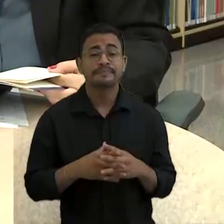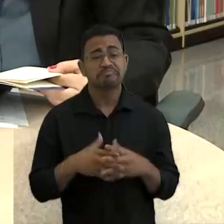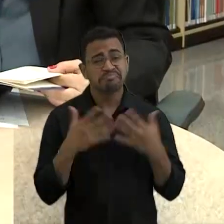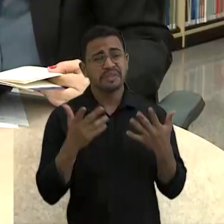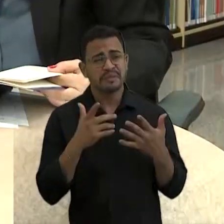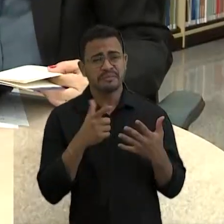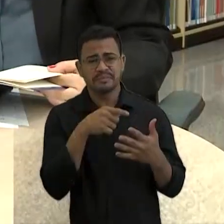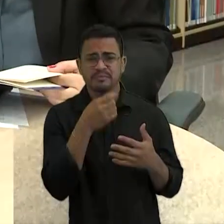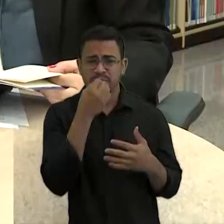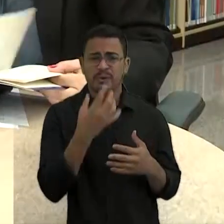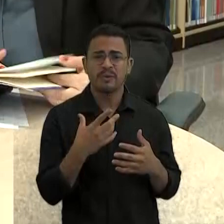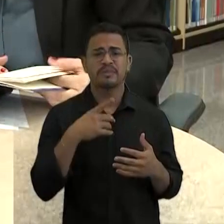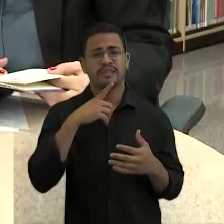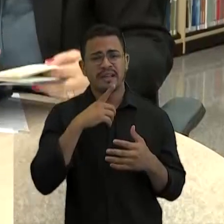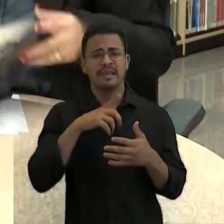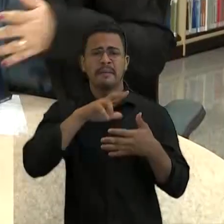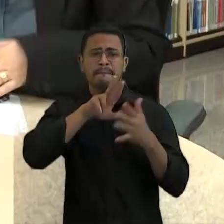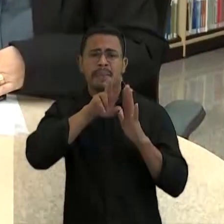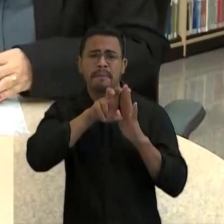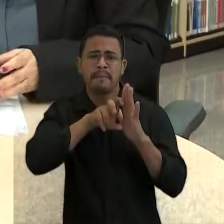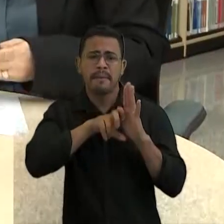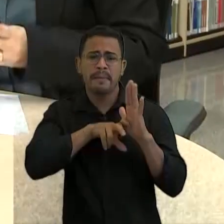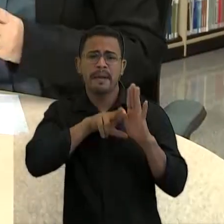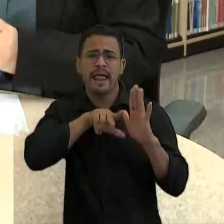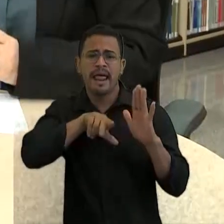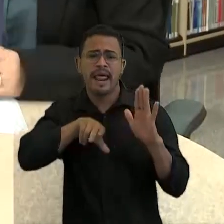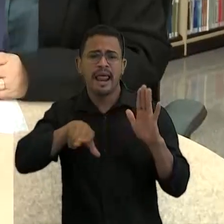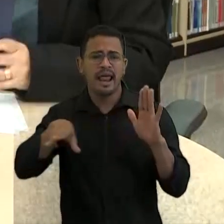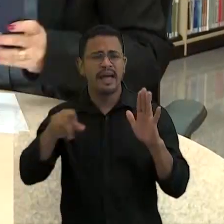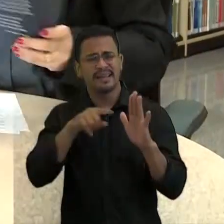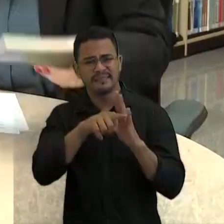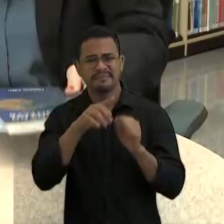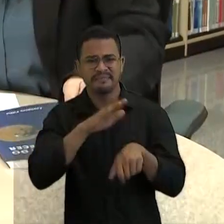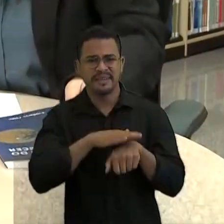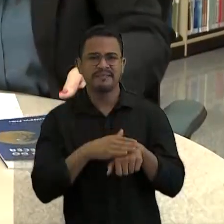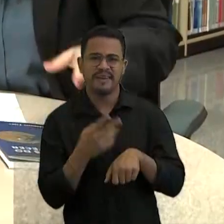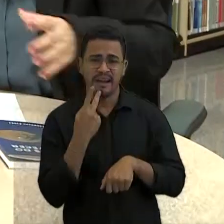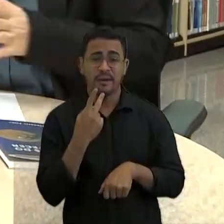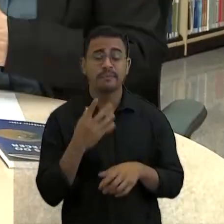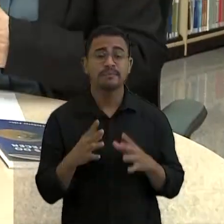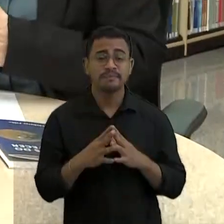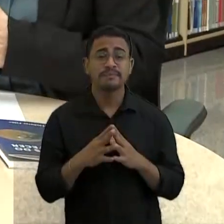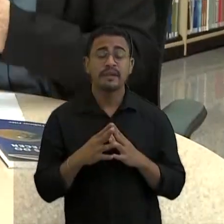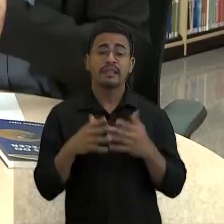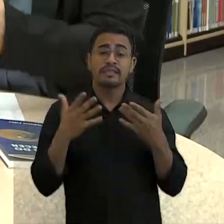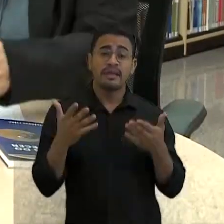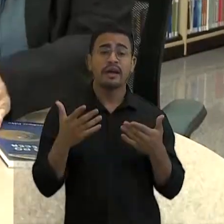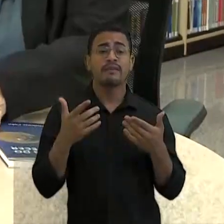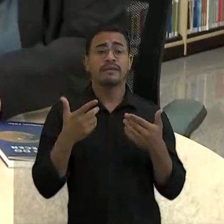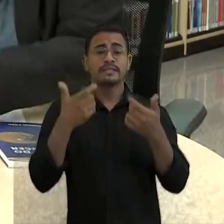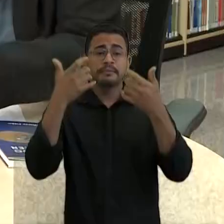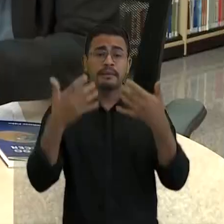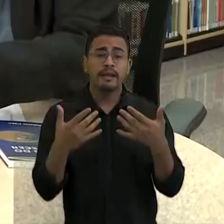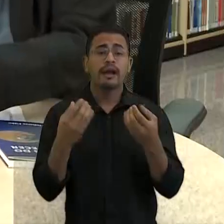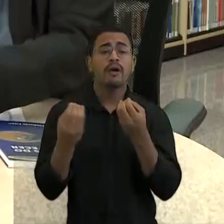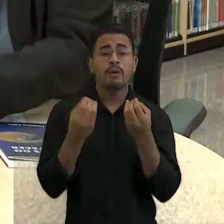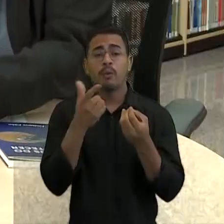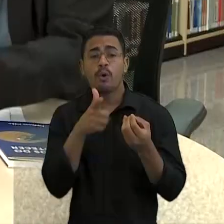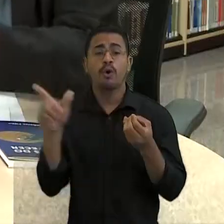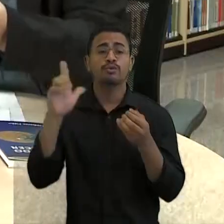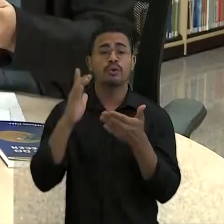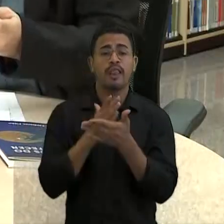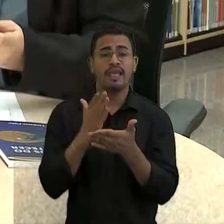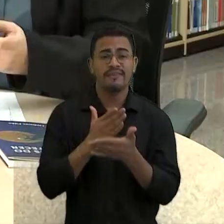né? Vários temas, como o senhor falou. E então vamos falar um pouco do Frutos do Dia de Faina,